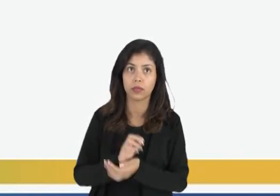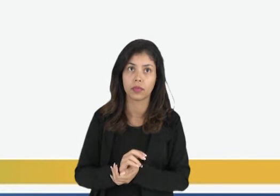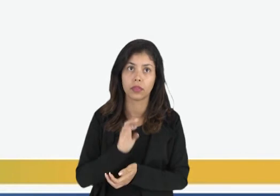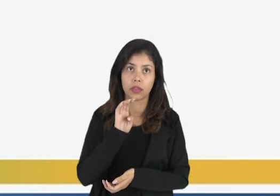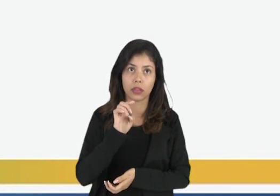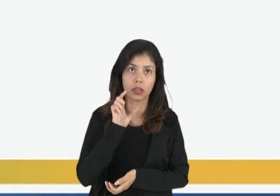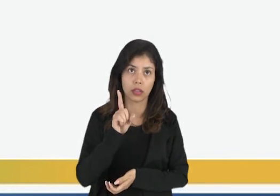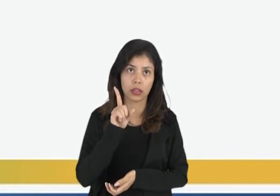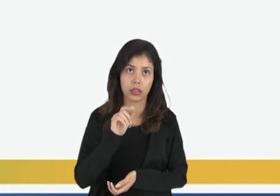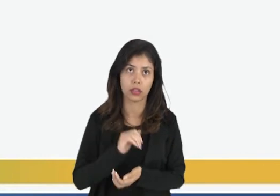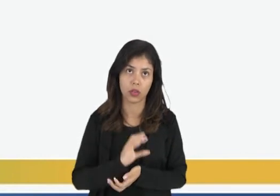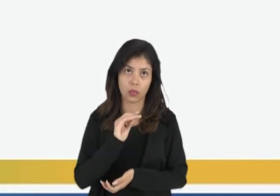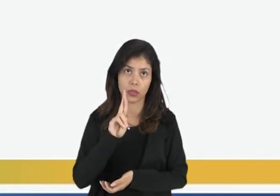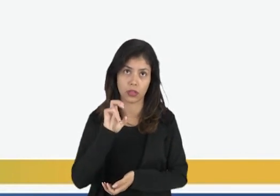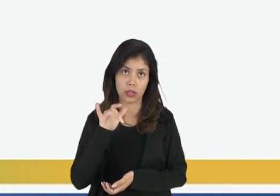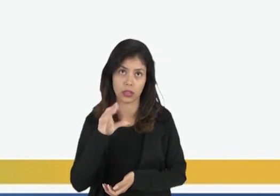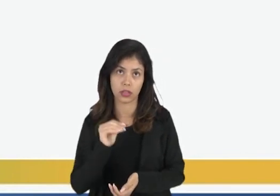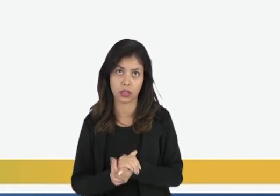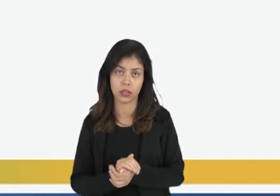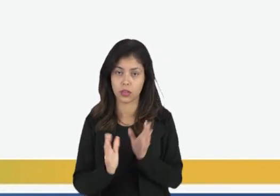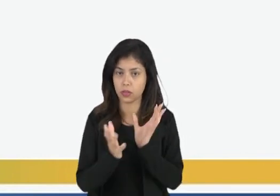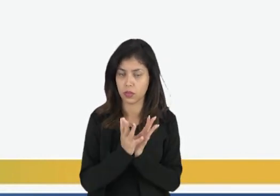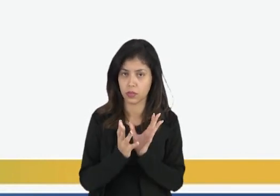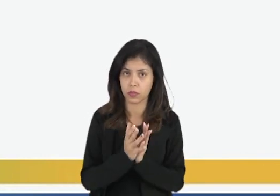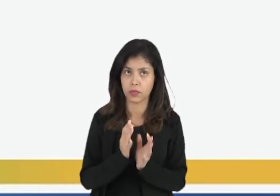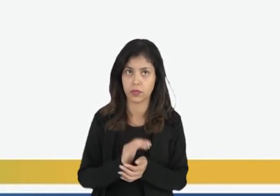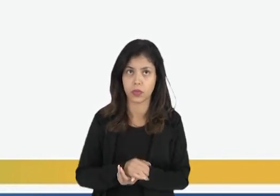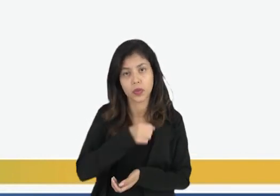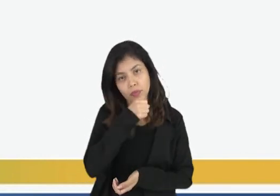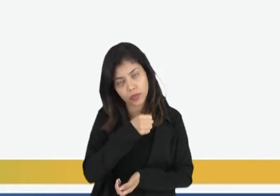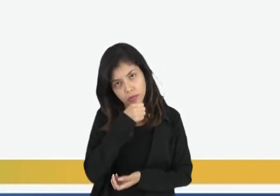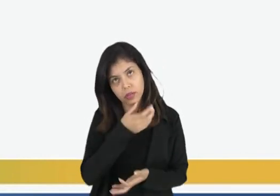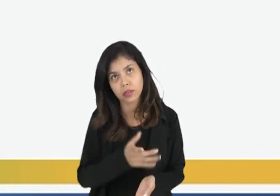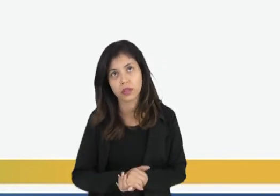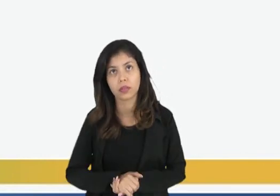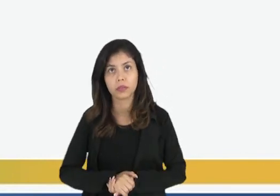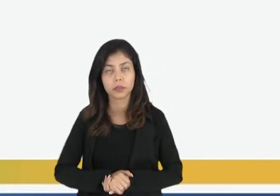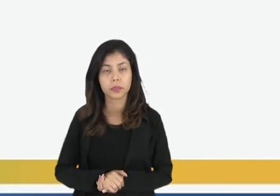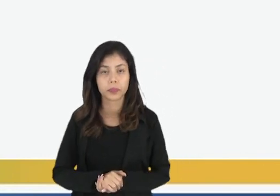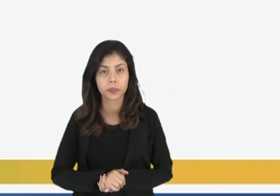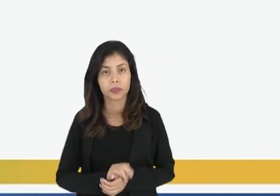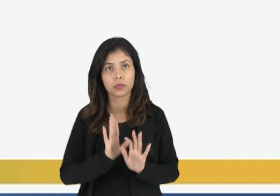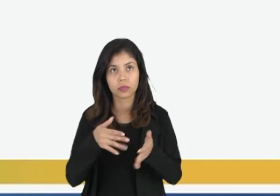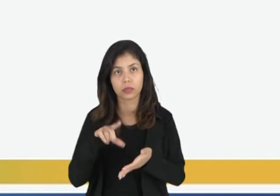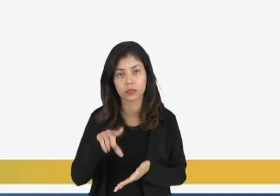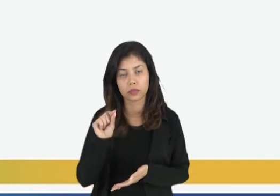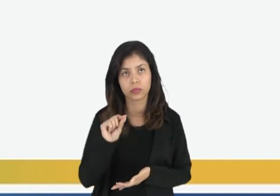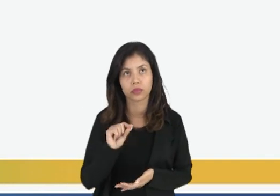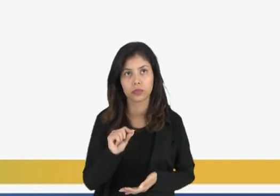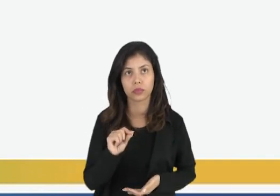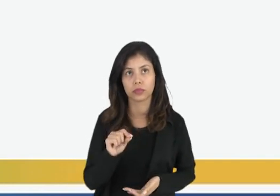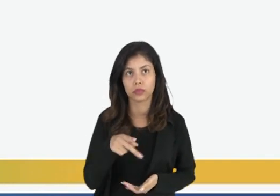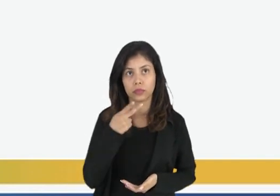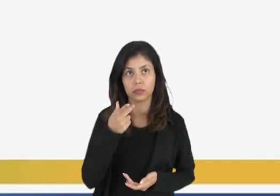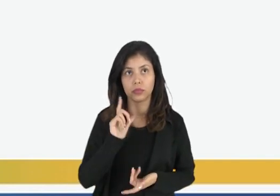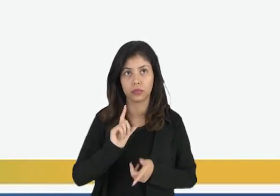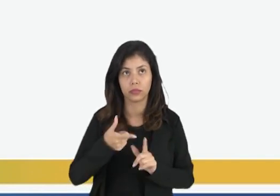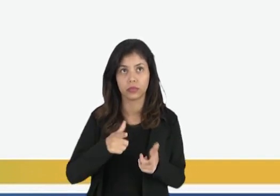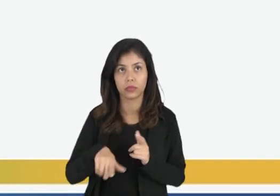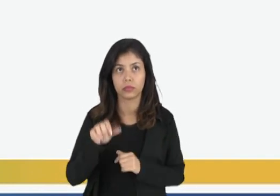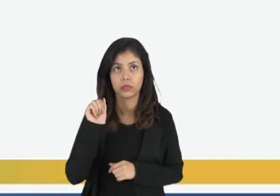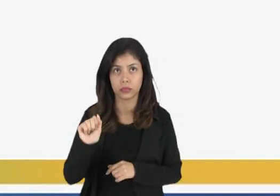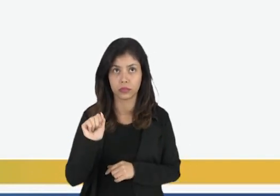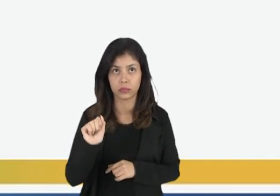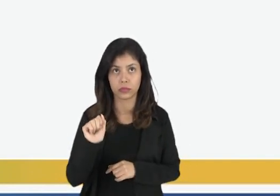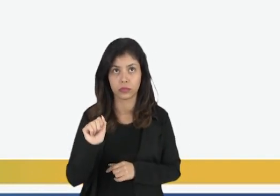E, obsolescência dos equipamentos, ou envelhecimento dos equipamentos. E aí, qual foi a escolha que você fez? Se você disse que a letra certa é a